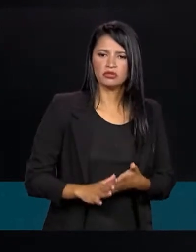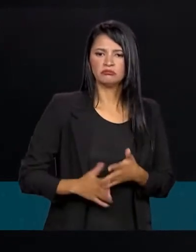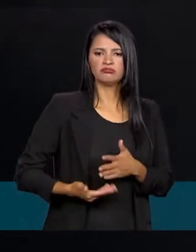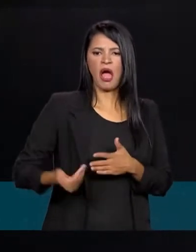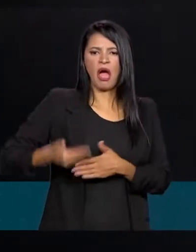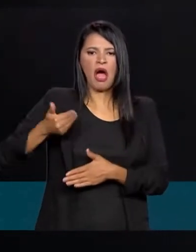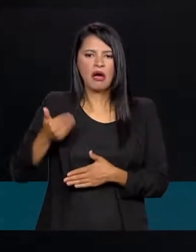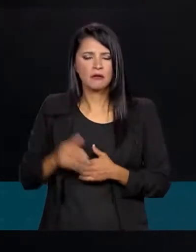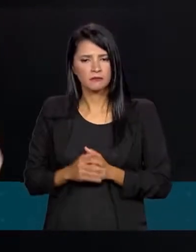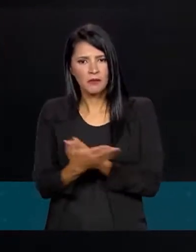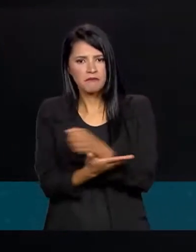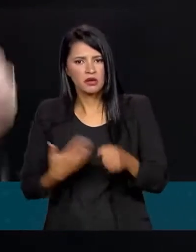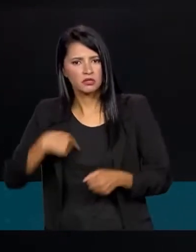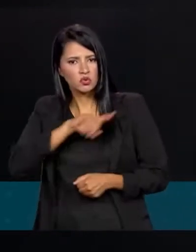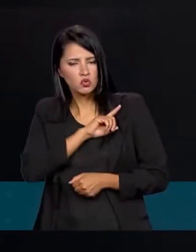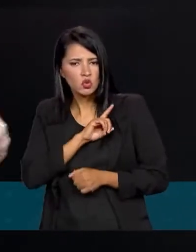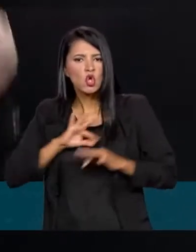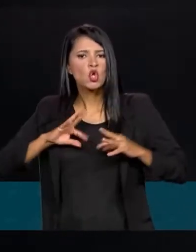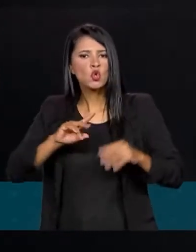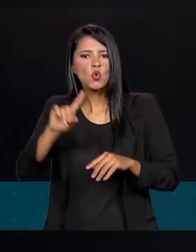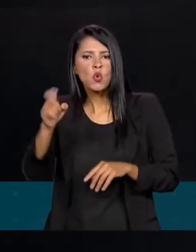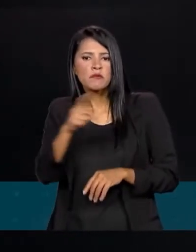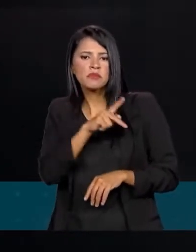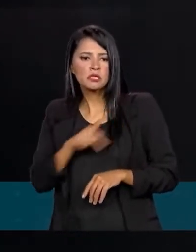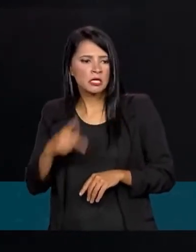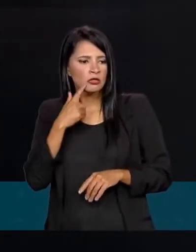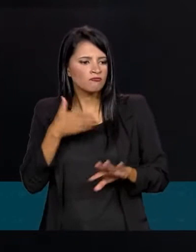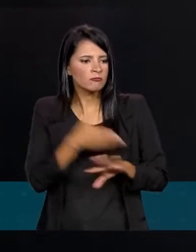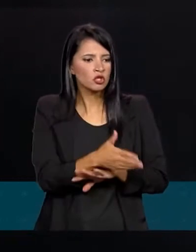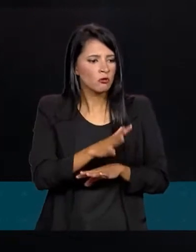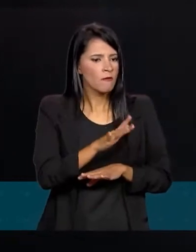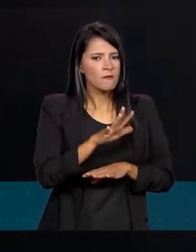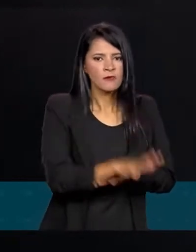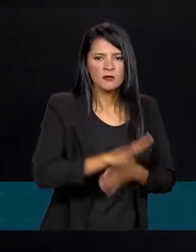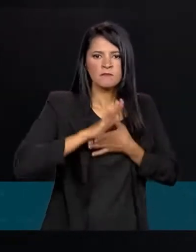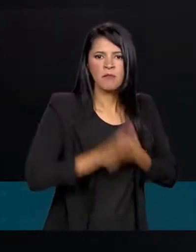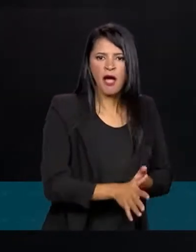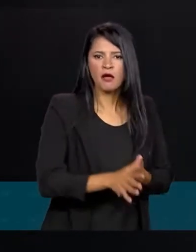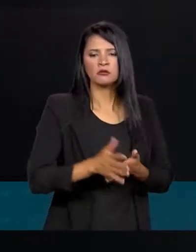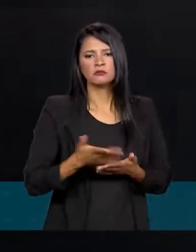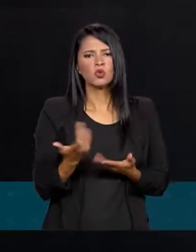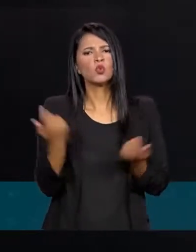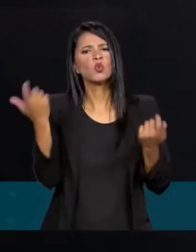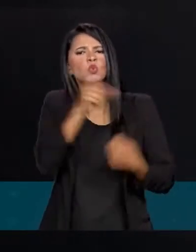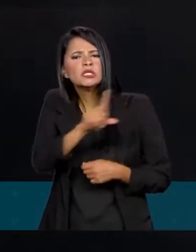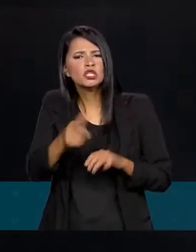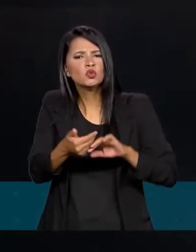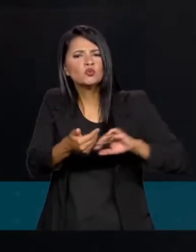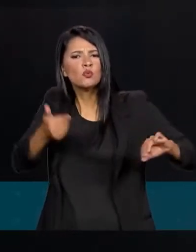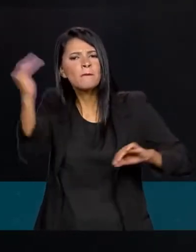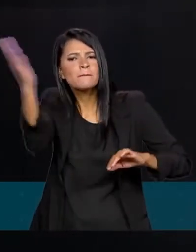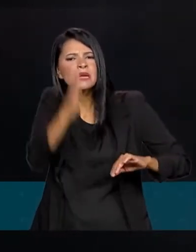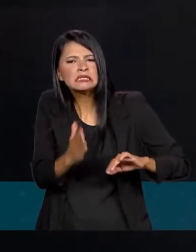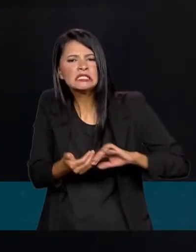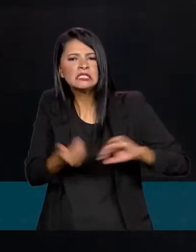em tudo que o ex-presidente colocou a mão ele teve a capacidade de destruir ele teve a capacidade de dividir o Brasil ao meio onde as